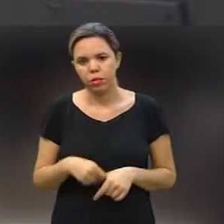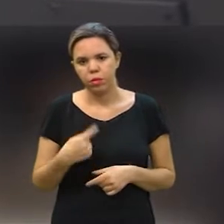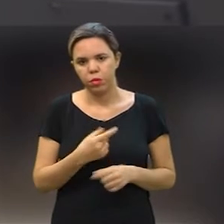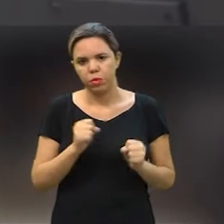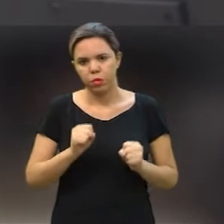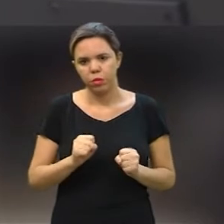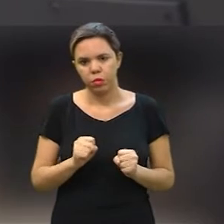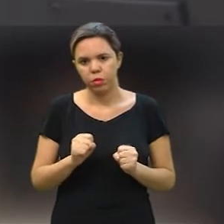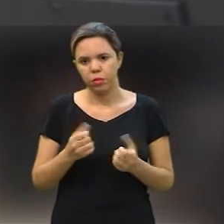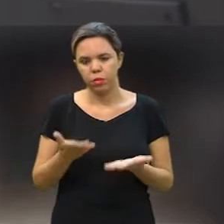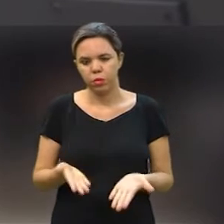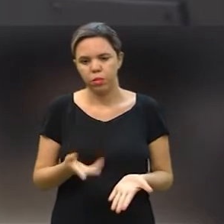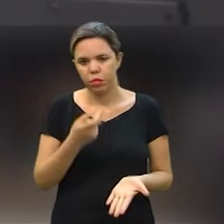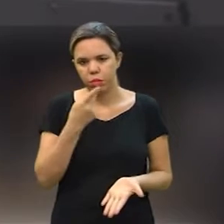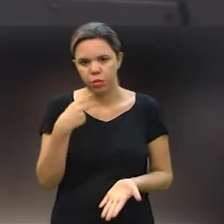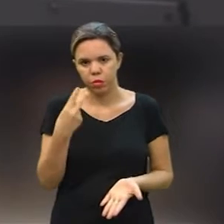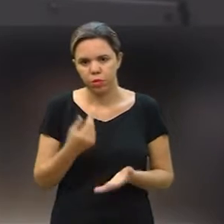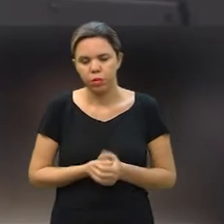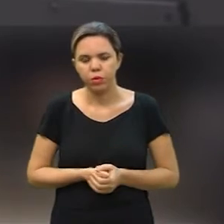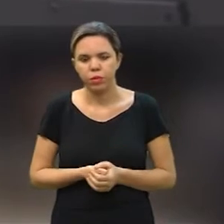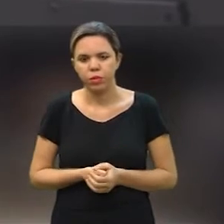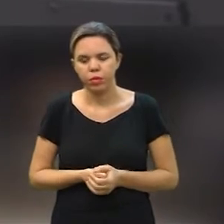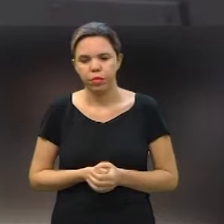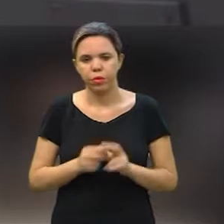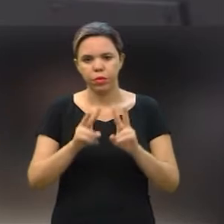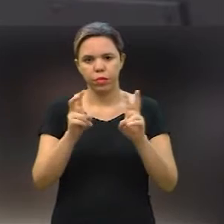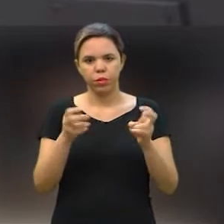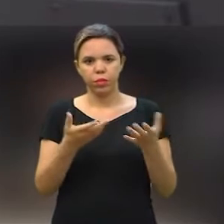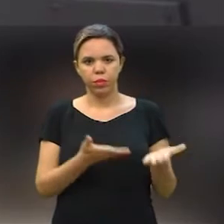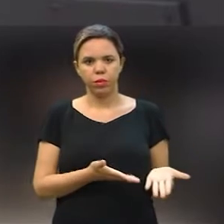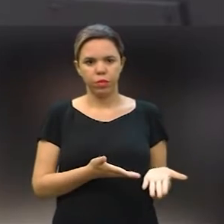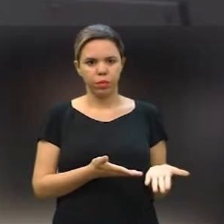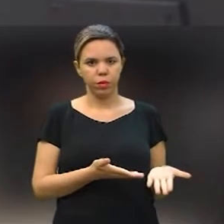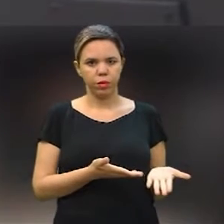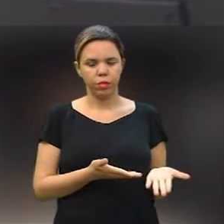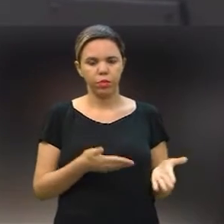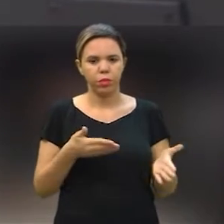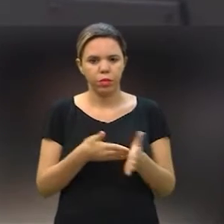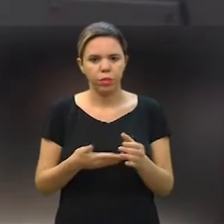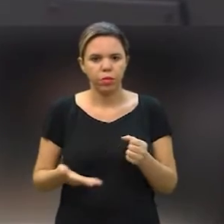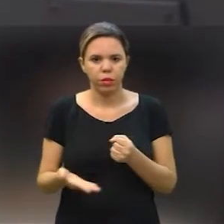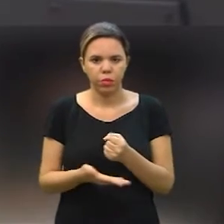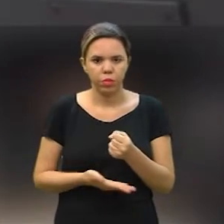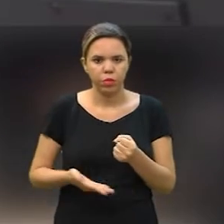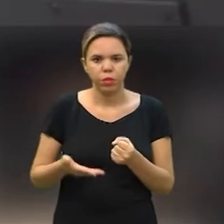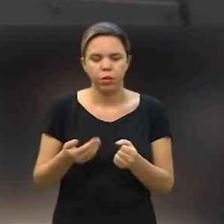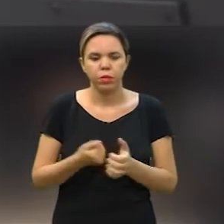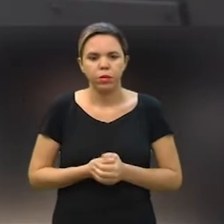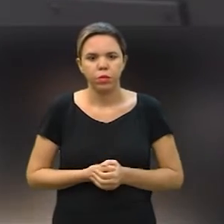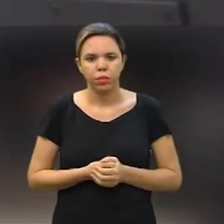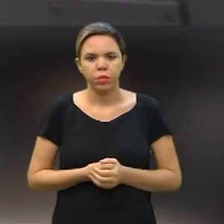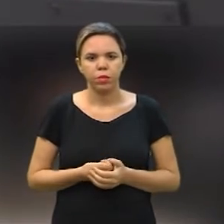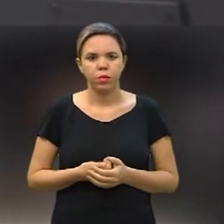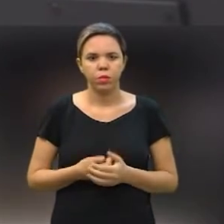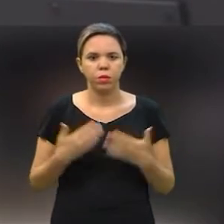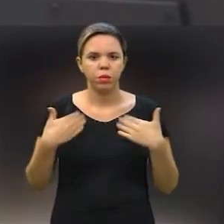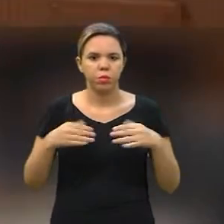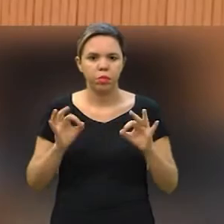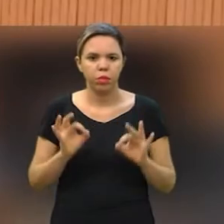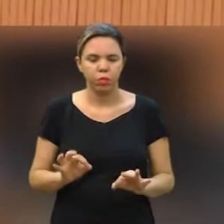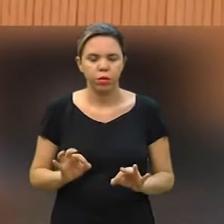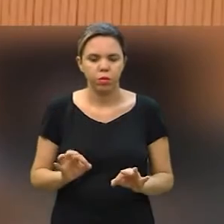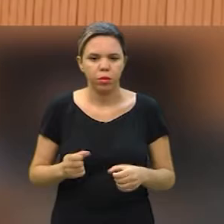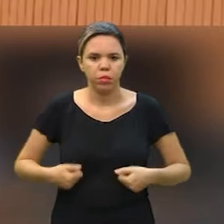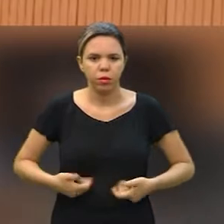coisas que a gente pode considerar aqui, vereadora, que estão relacionadas aí a esse limite baixo aí, ou um limite